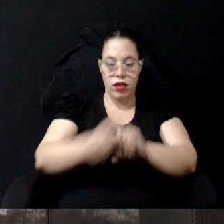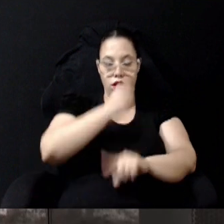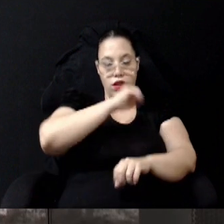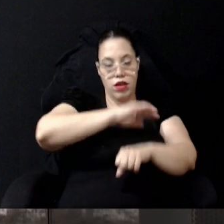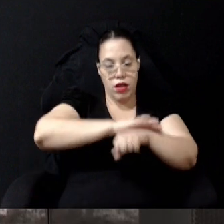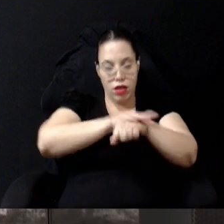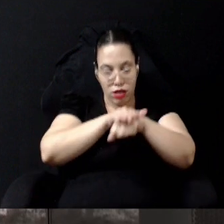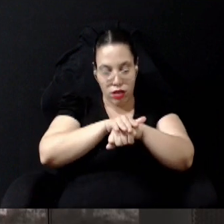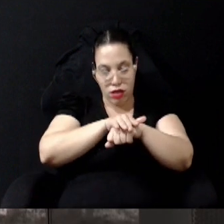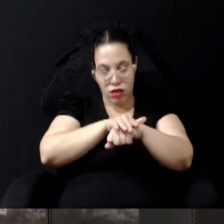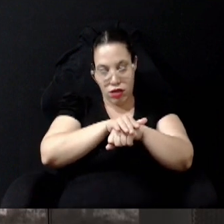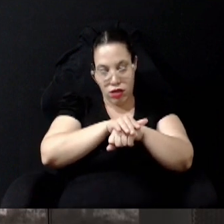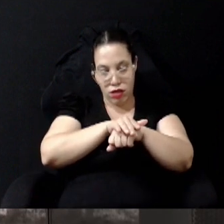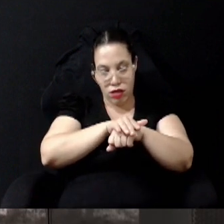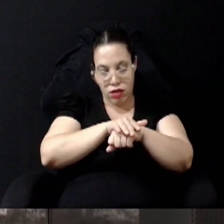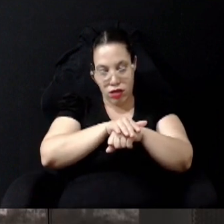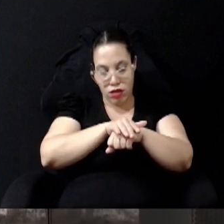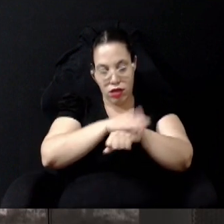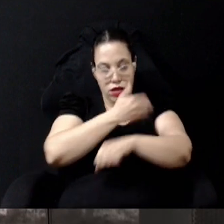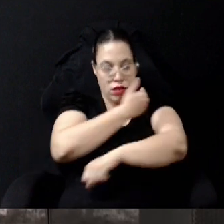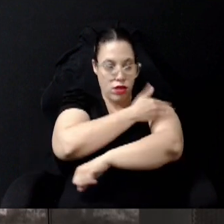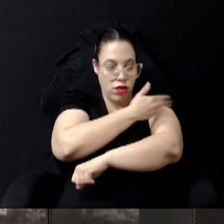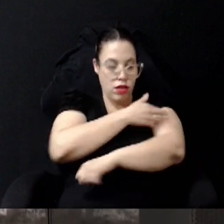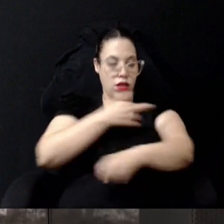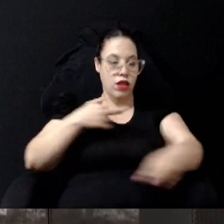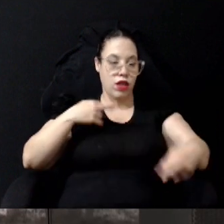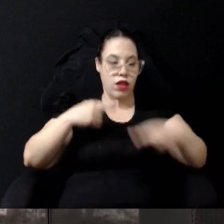à Discriminação Religiosa.